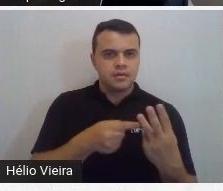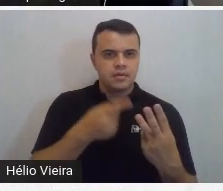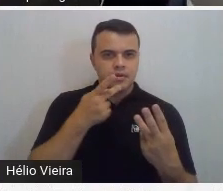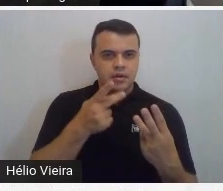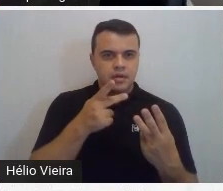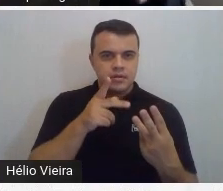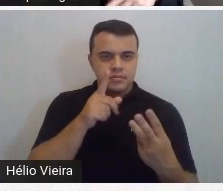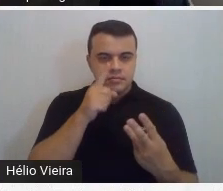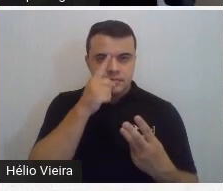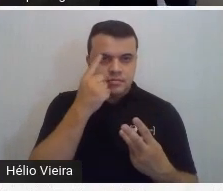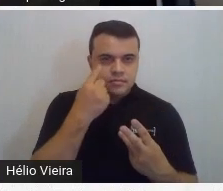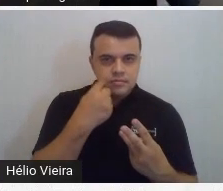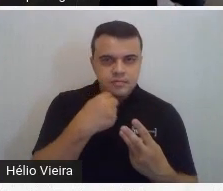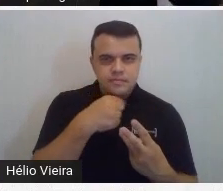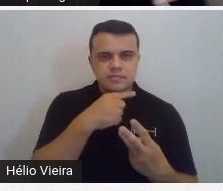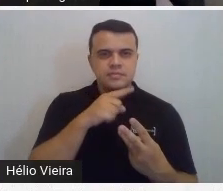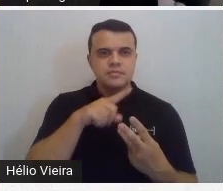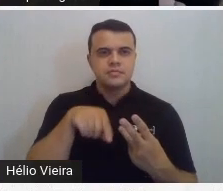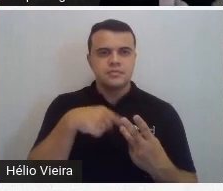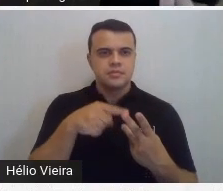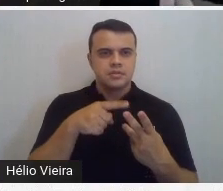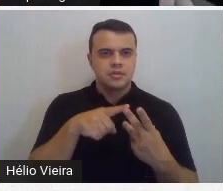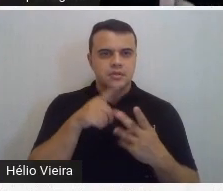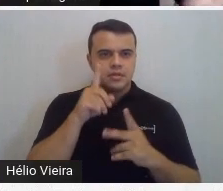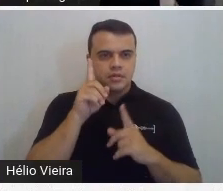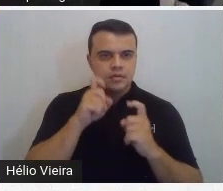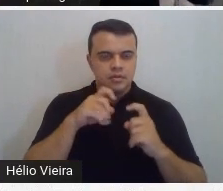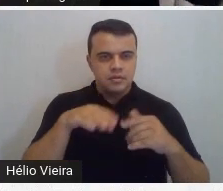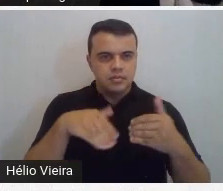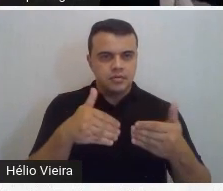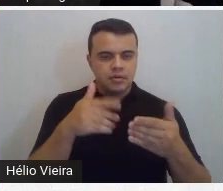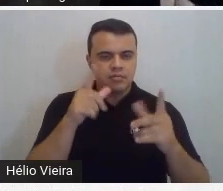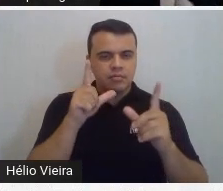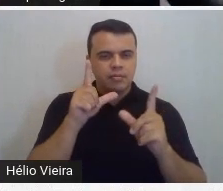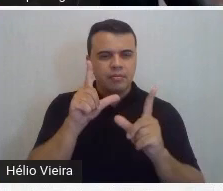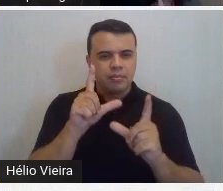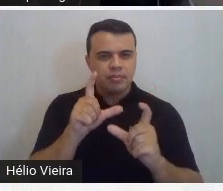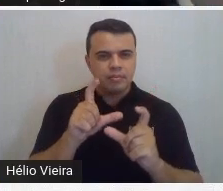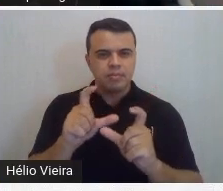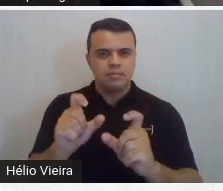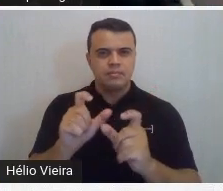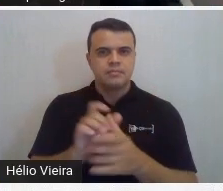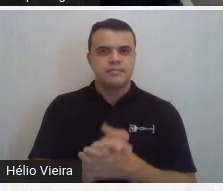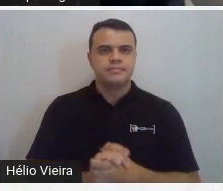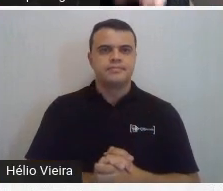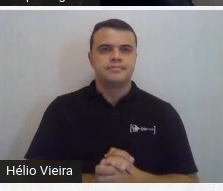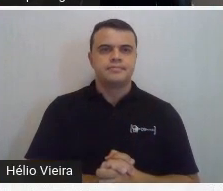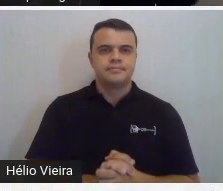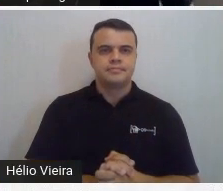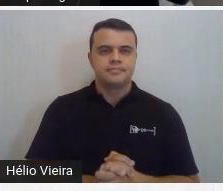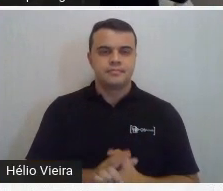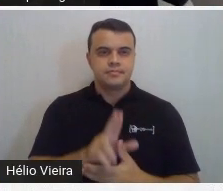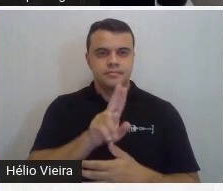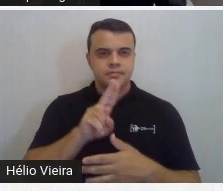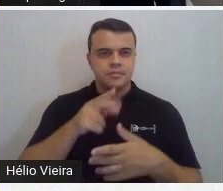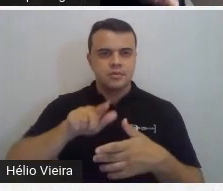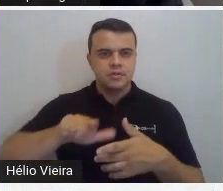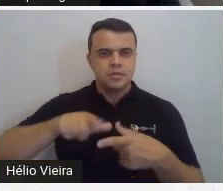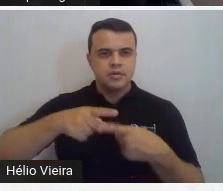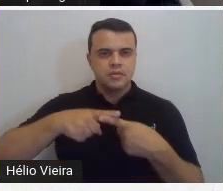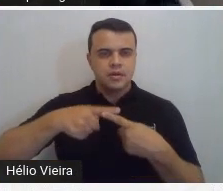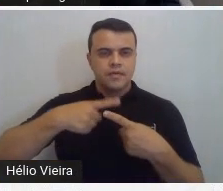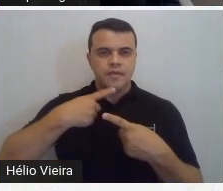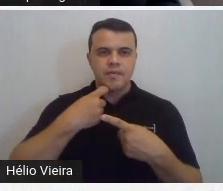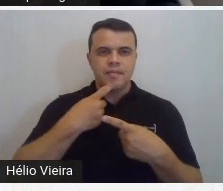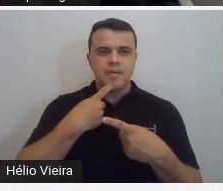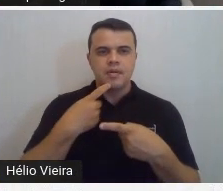assim, delineadas, depois essa forma vai perdendo à medida que os planos vão avançando, e ele utiliza novamente esse céu